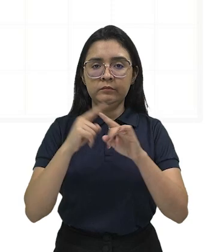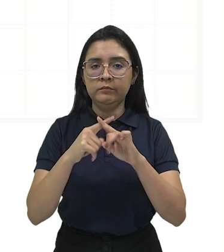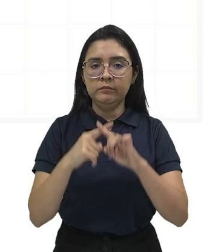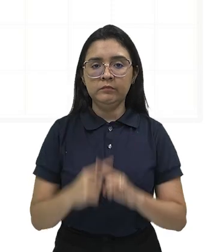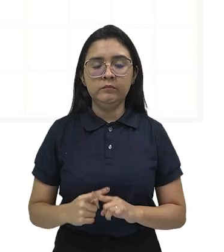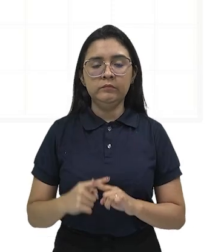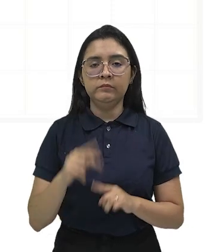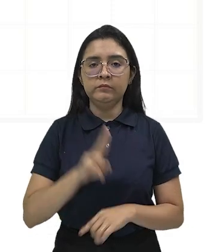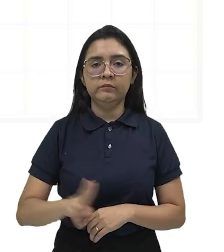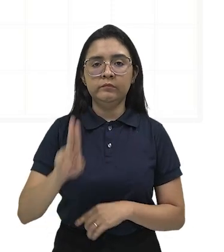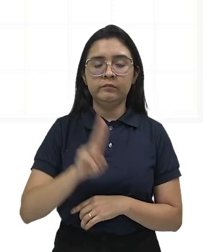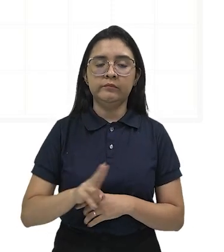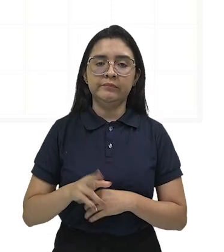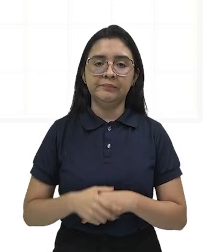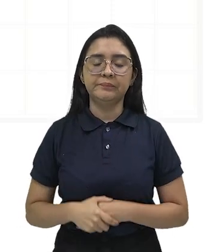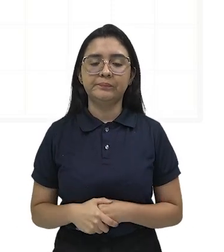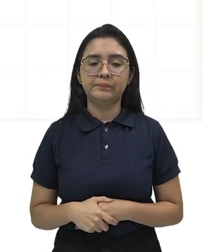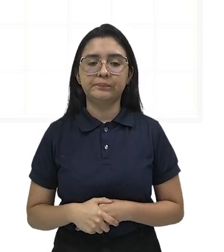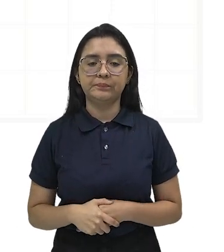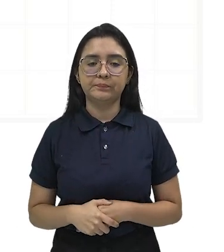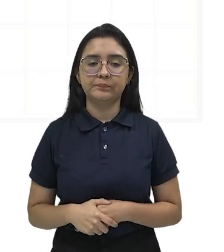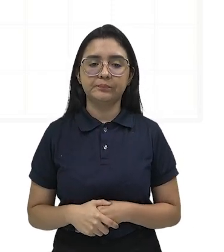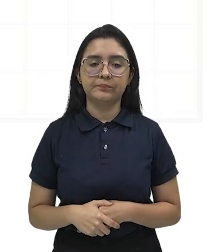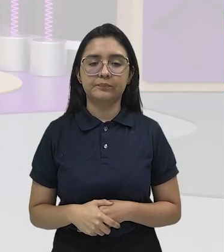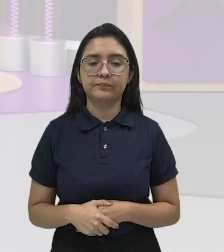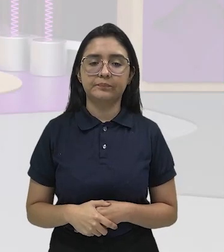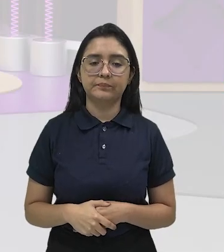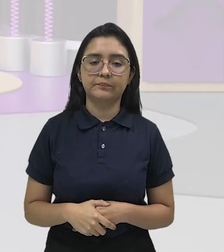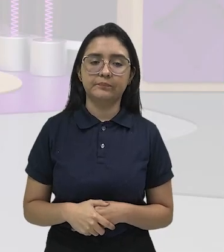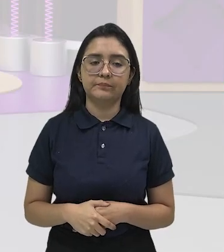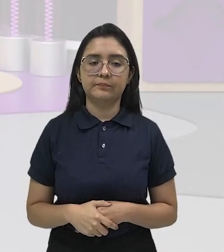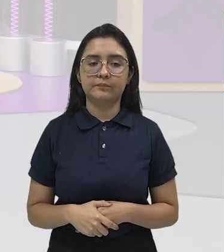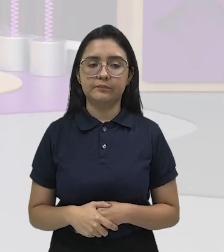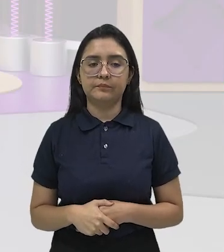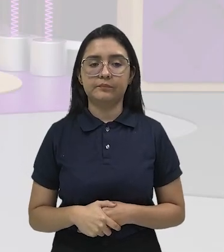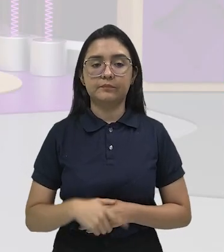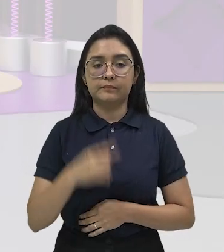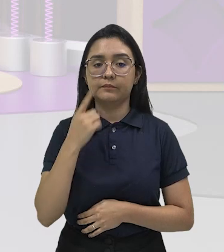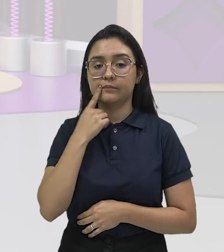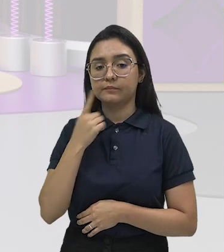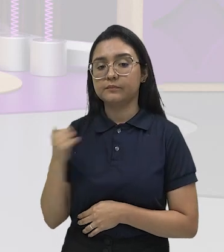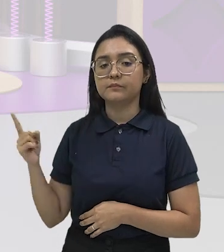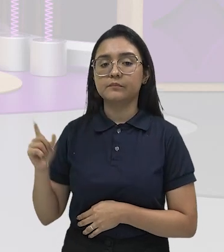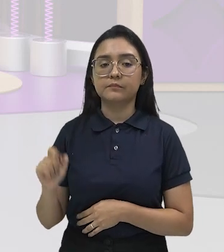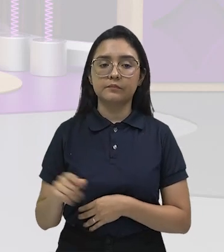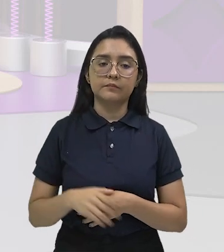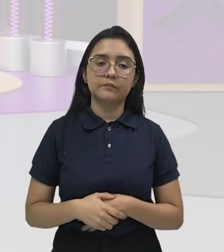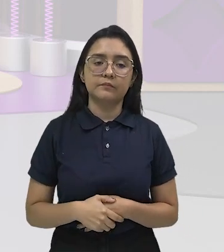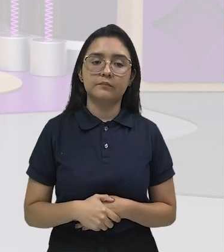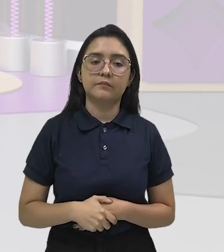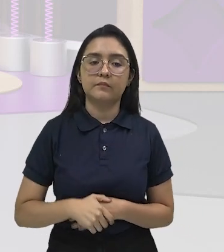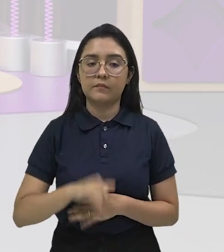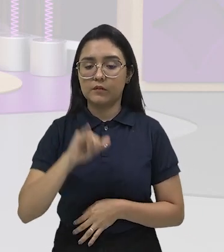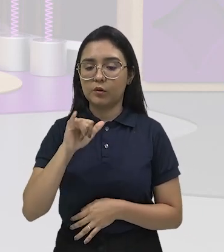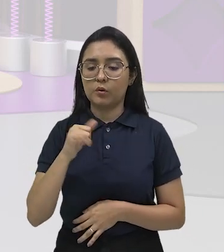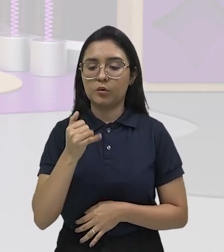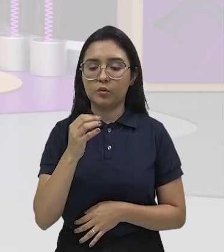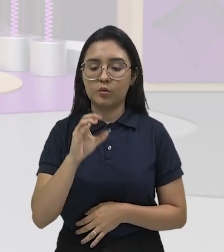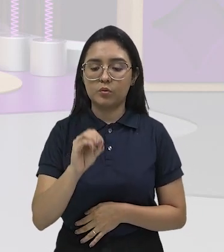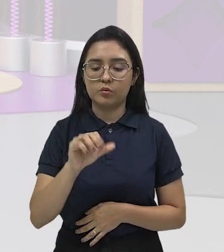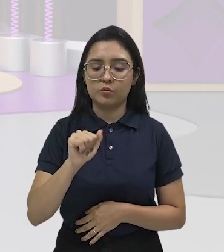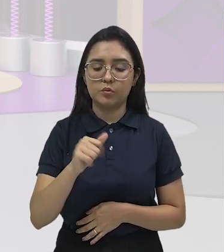da utilização do princípio multiplicativo. Vejamos agora. João vai